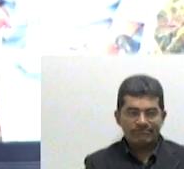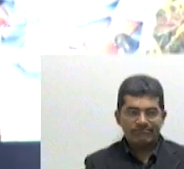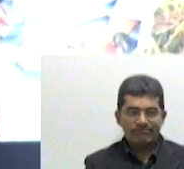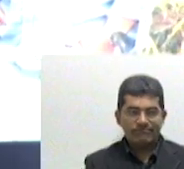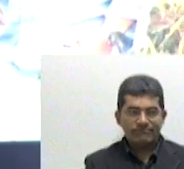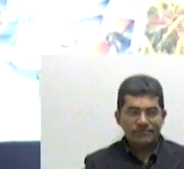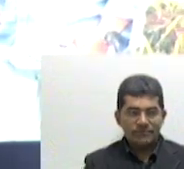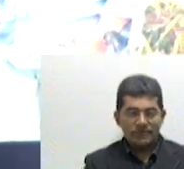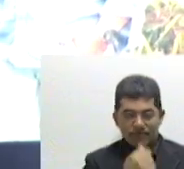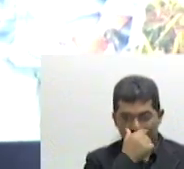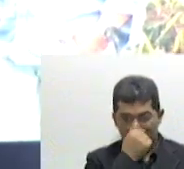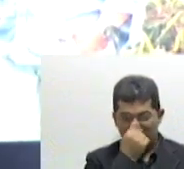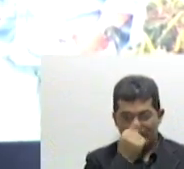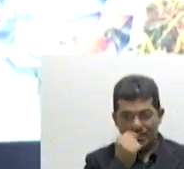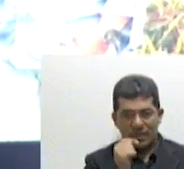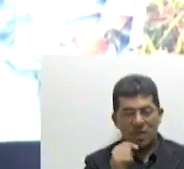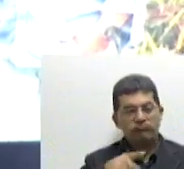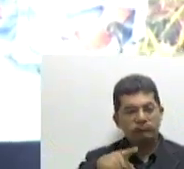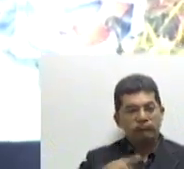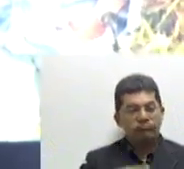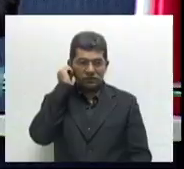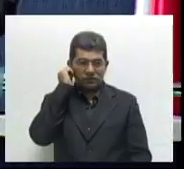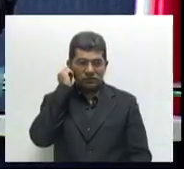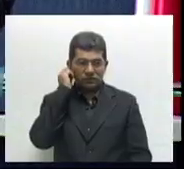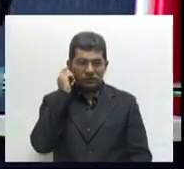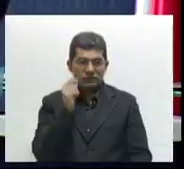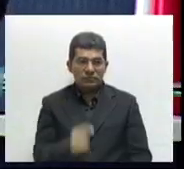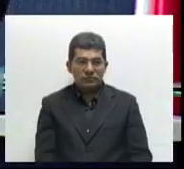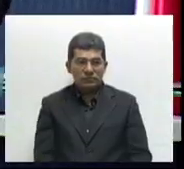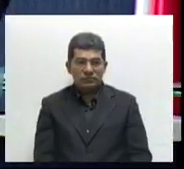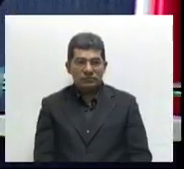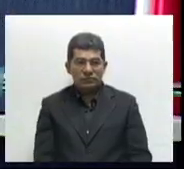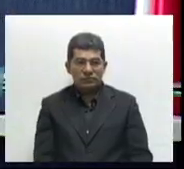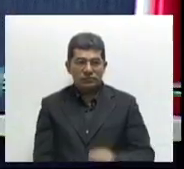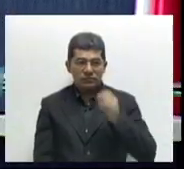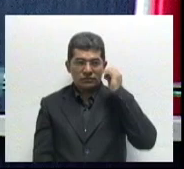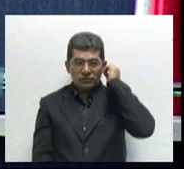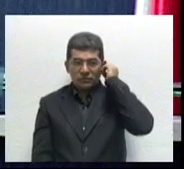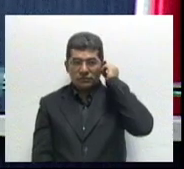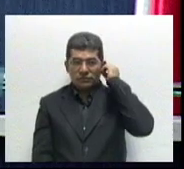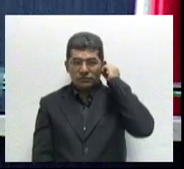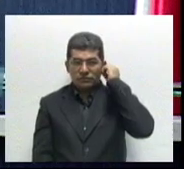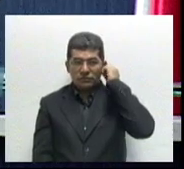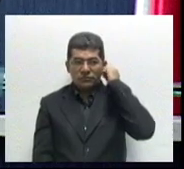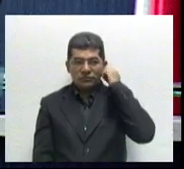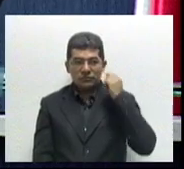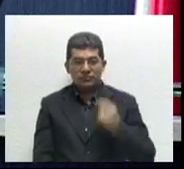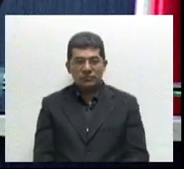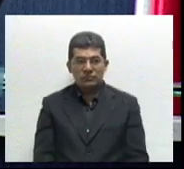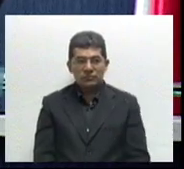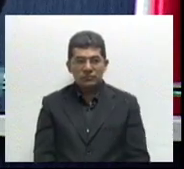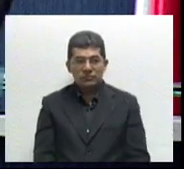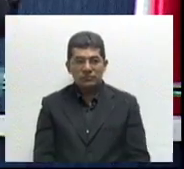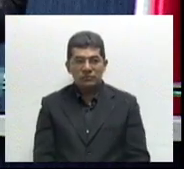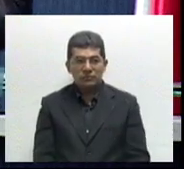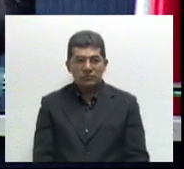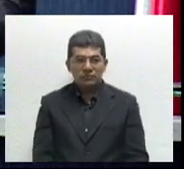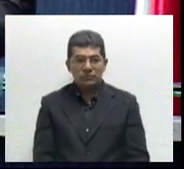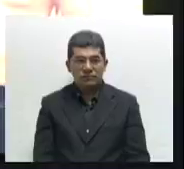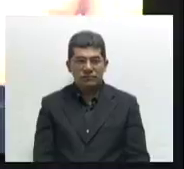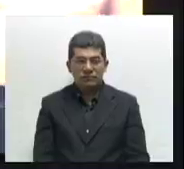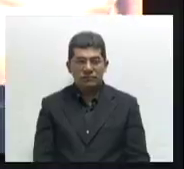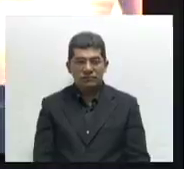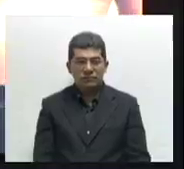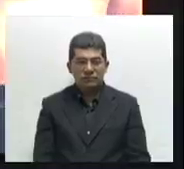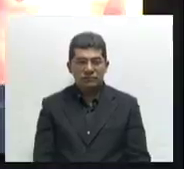prefeitura a conclusão da escola, mas sem sucesso. Outro local visitado pelo parlamentar foi a comunidade do Cuieiras,